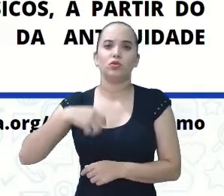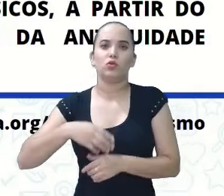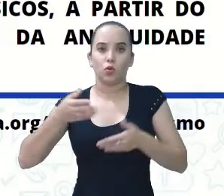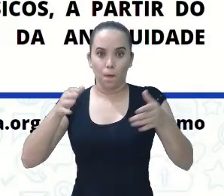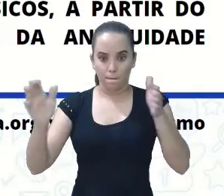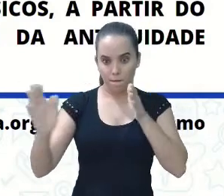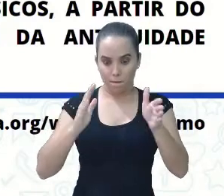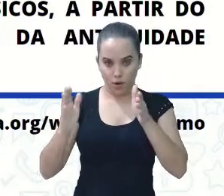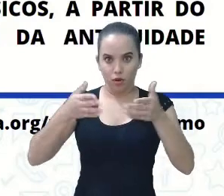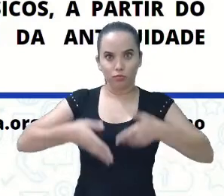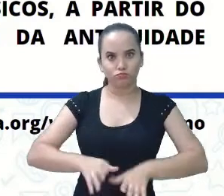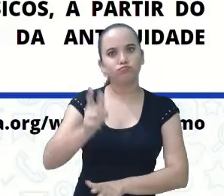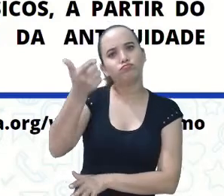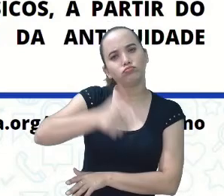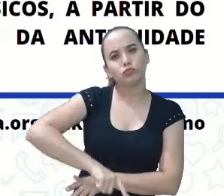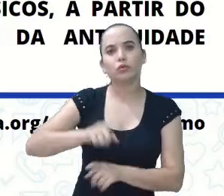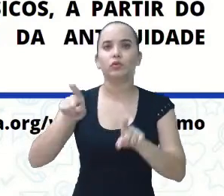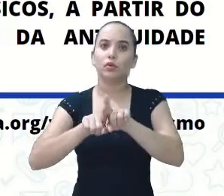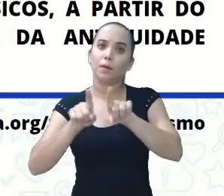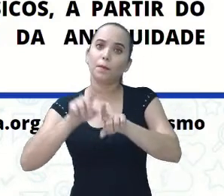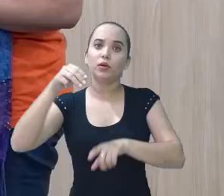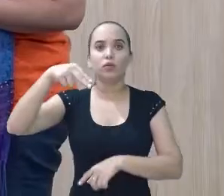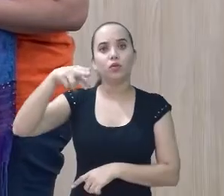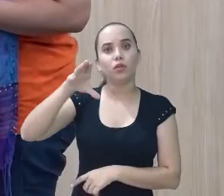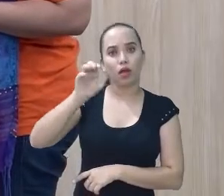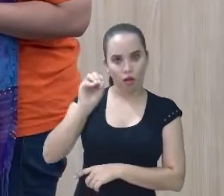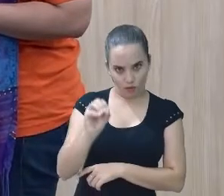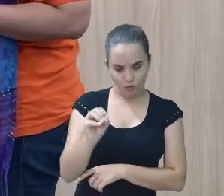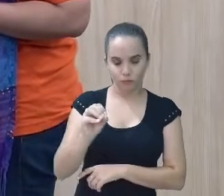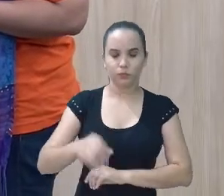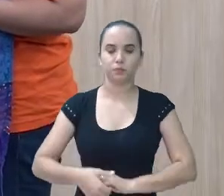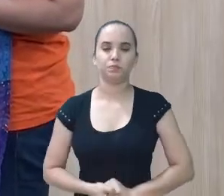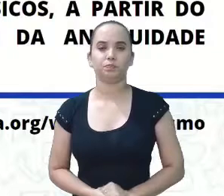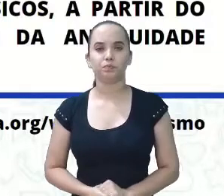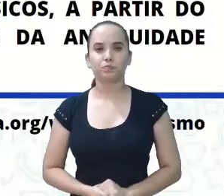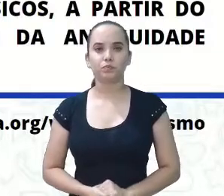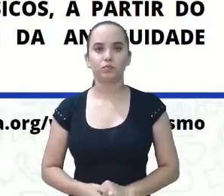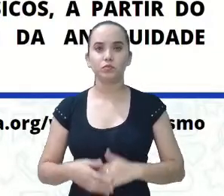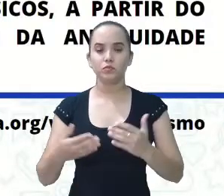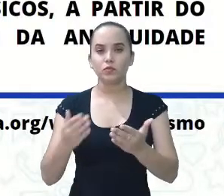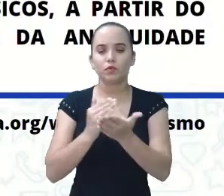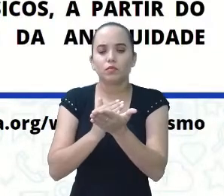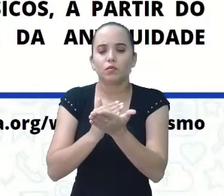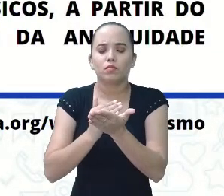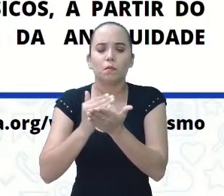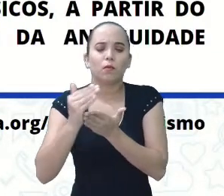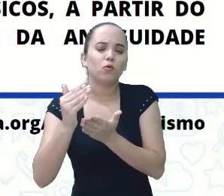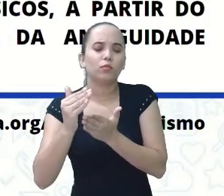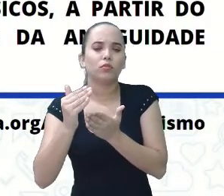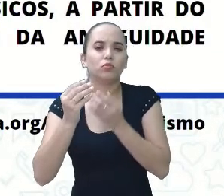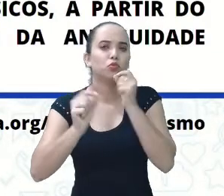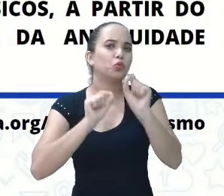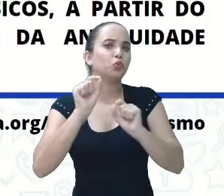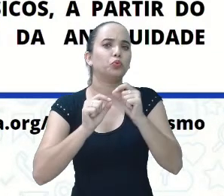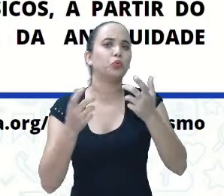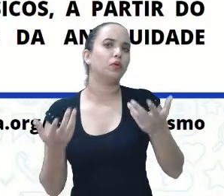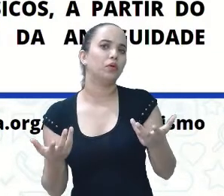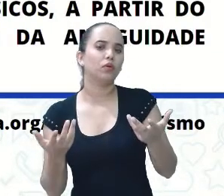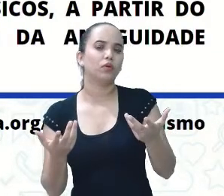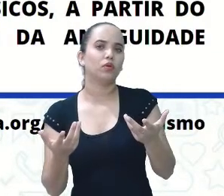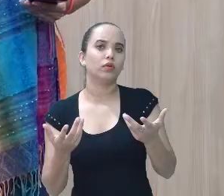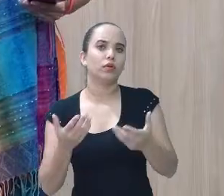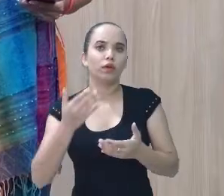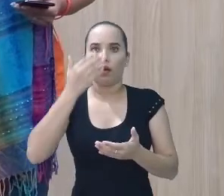pelos neoclássicos, ok? A partir do encontro de quê? Adivinha, de